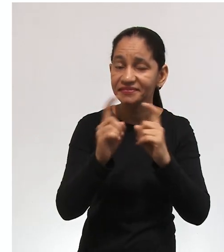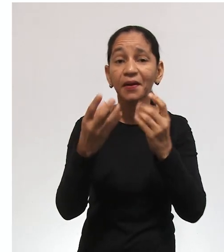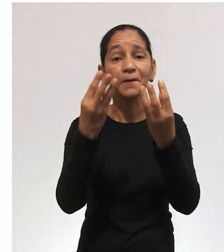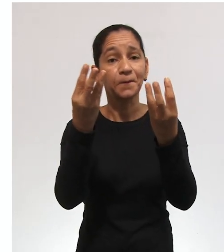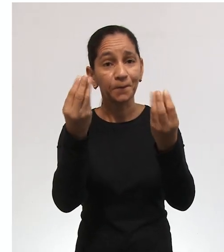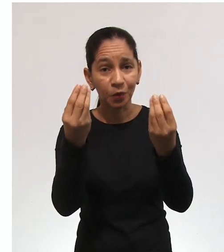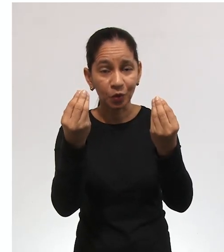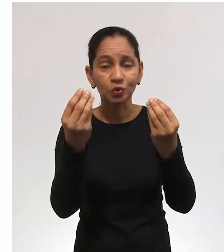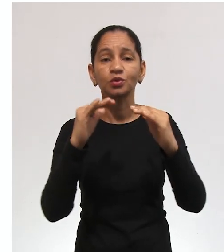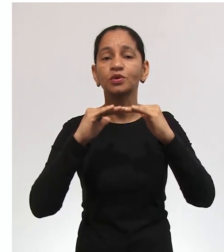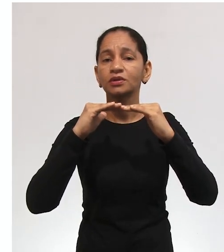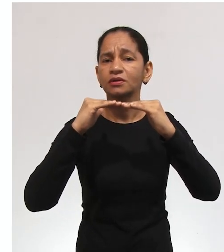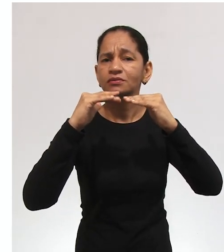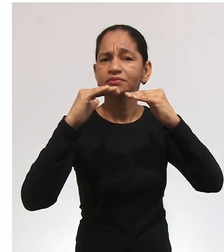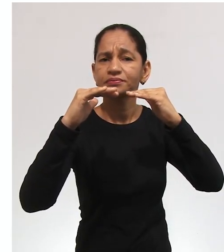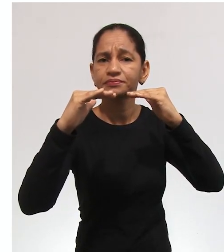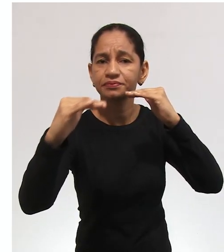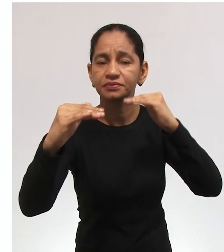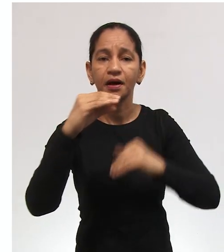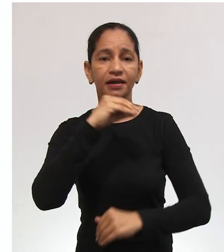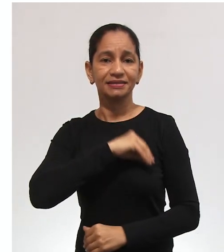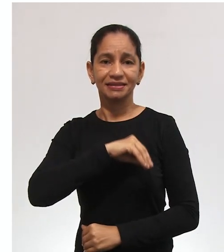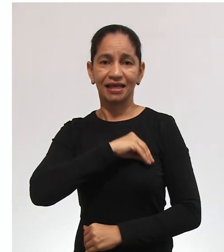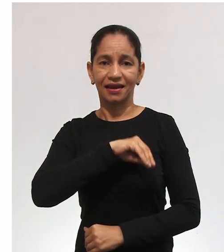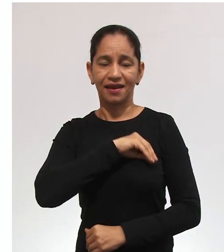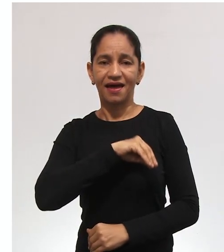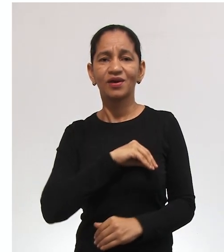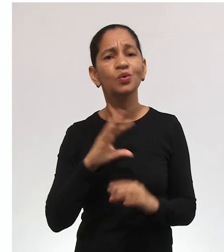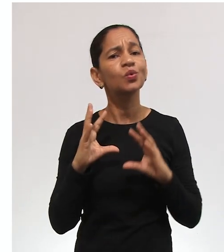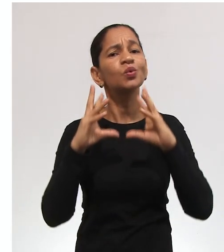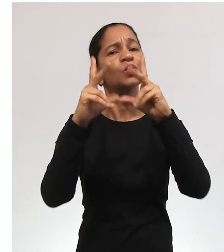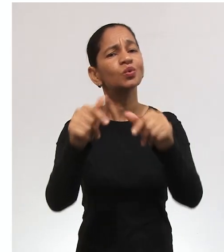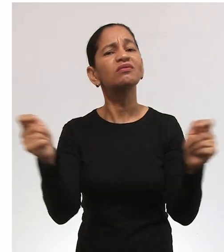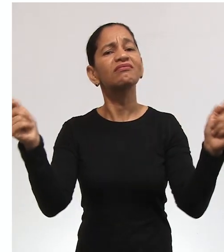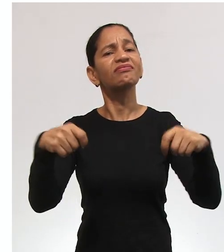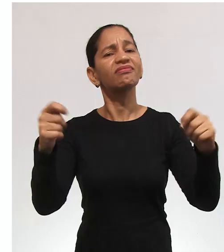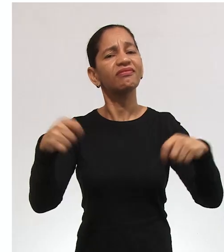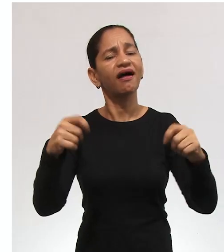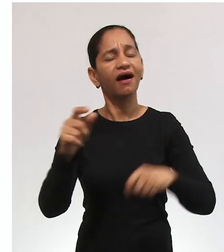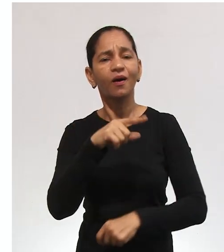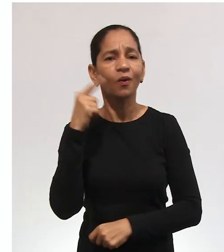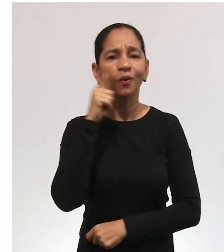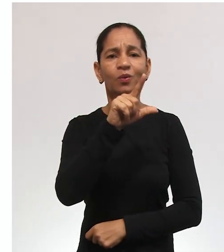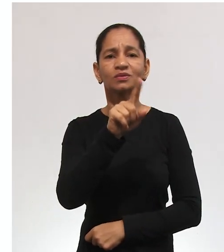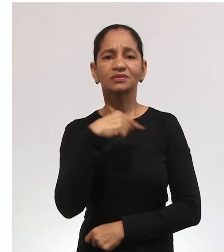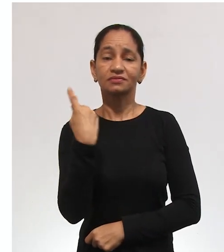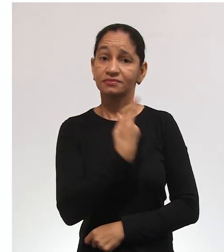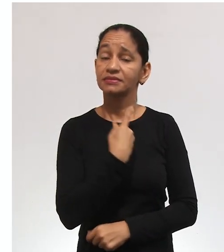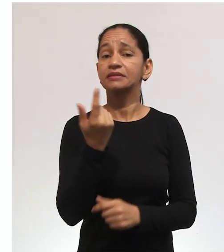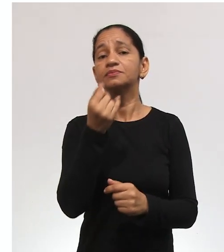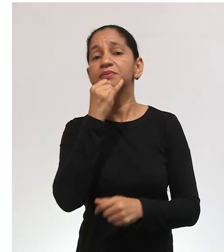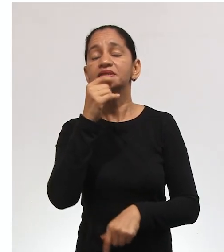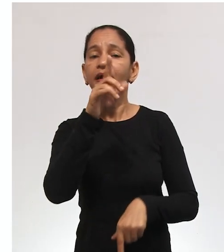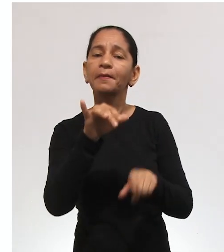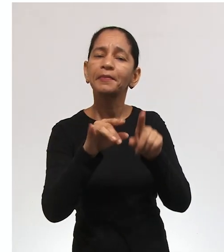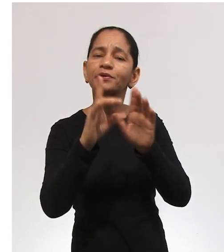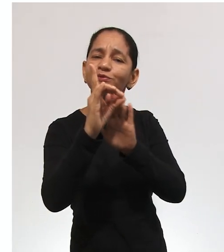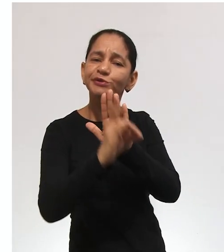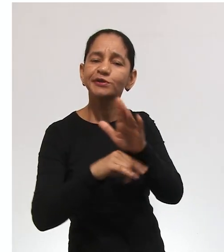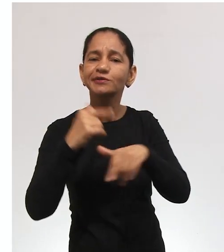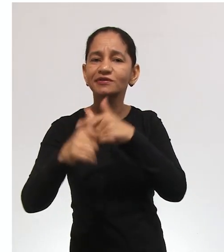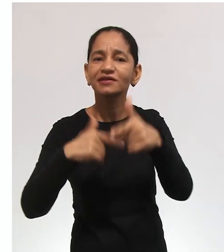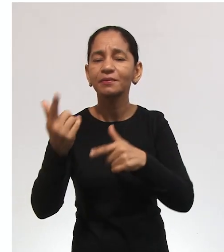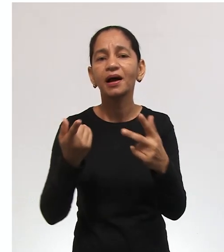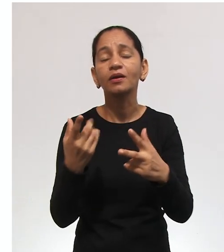a estabilização da economia, afinal de contas, todo mundo consegue imaginar que as alterações no direito do